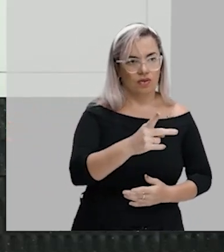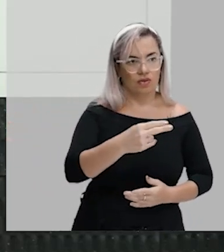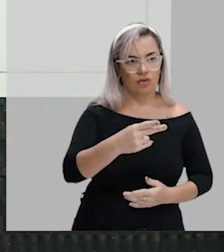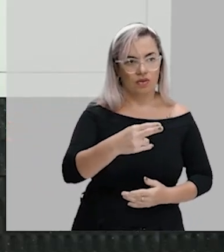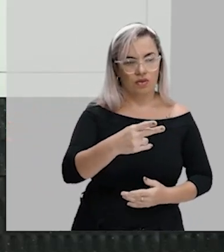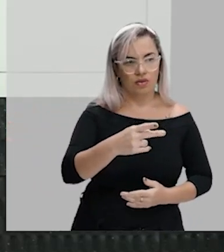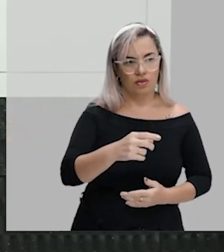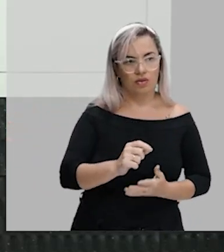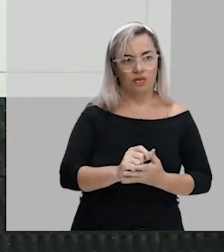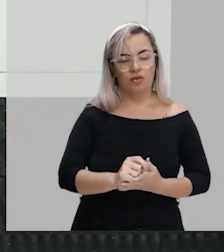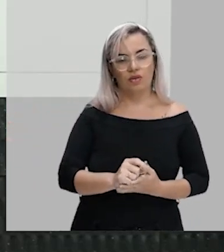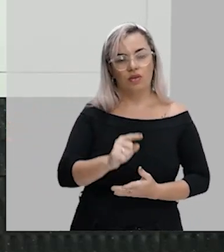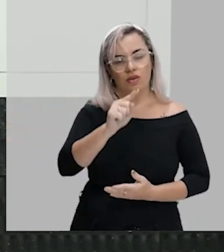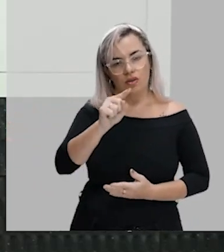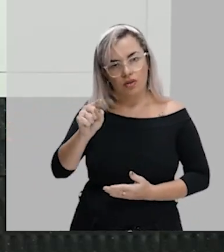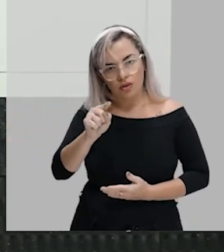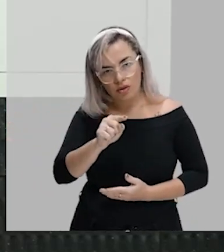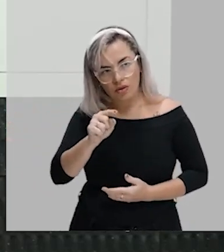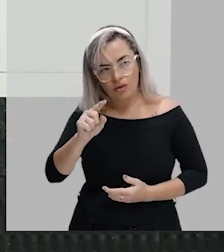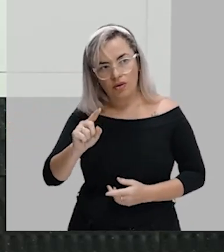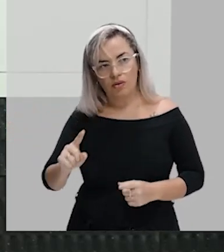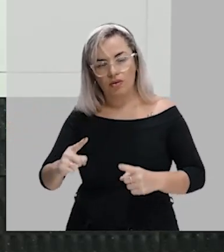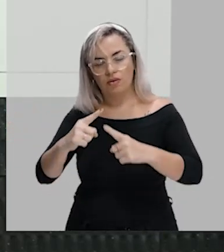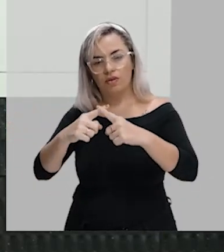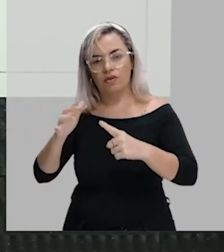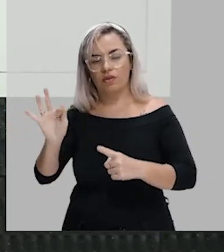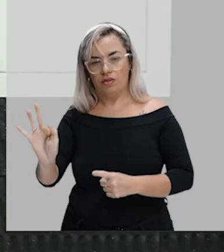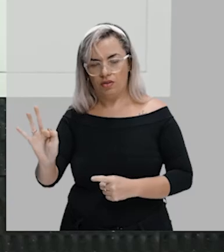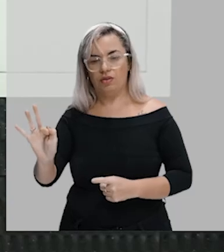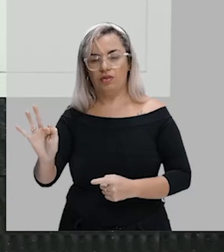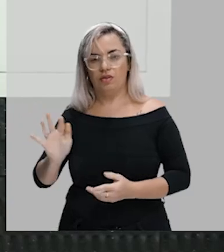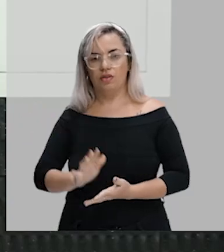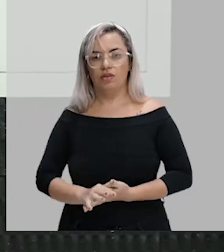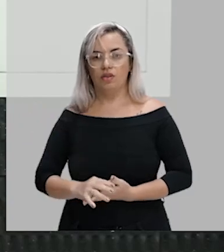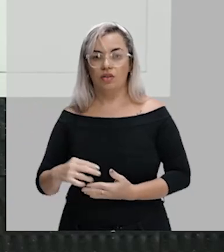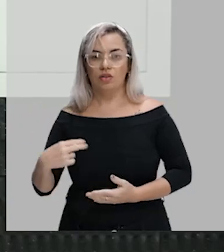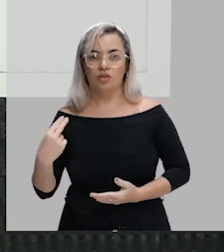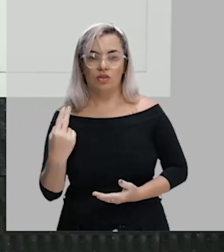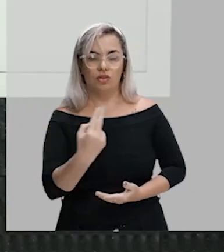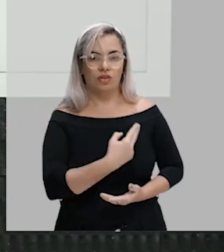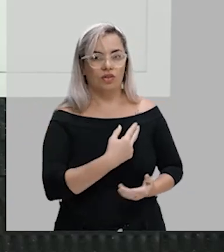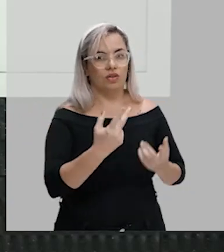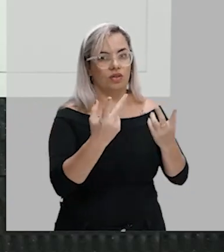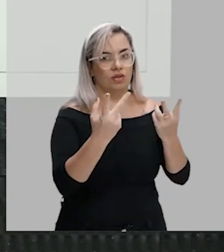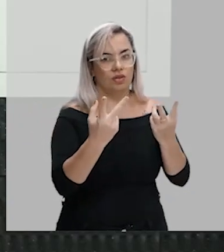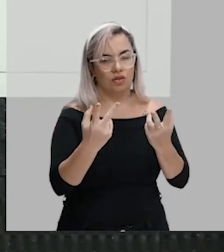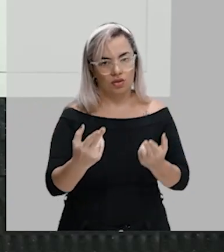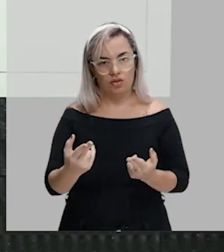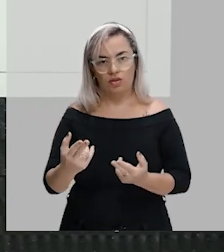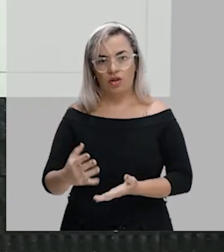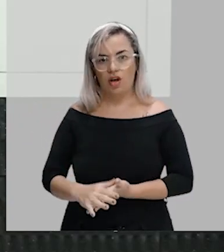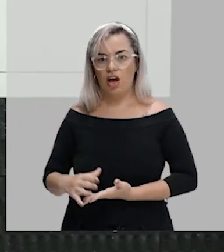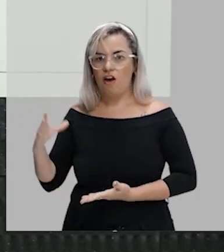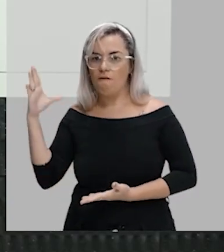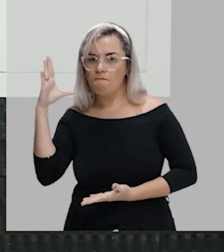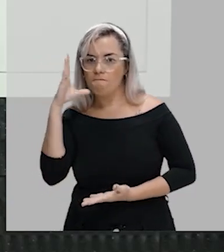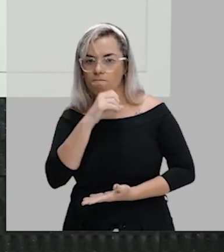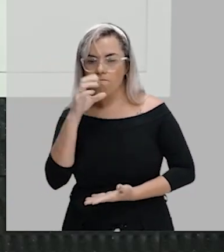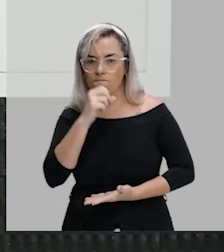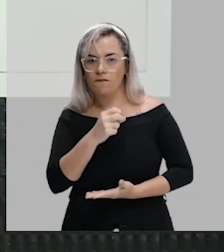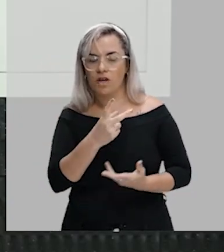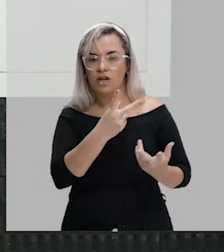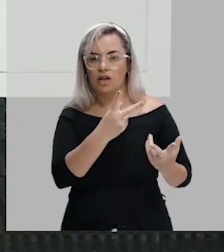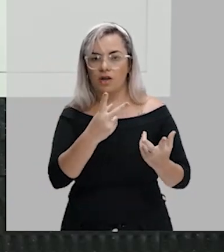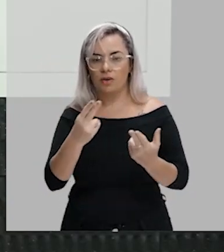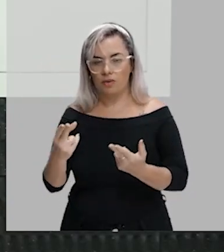comprimento de onda vezes a frequência. Nós estamos falando de ondas que têm a mesma velocidade, que é a velocidade da luz, né? 3 vezes 10 oitava.